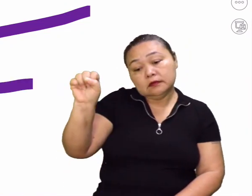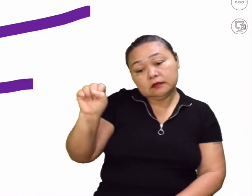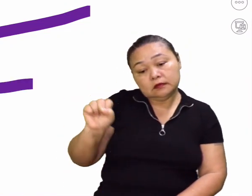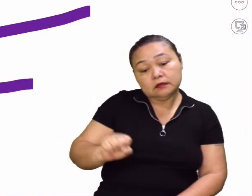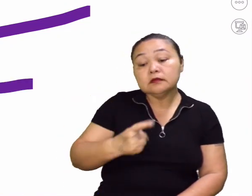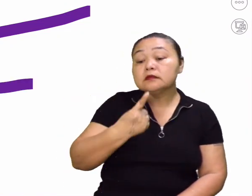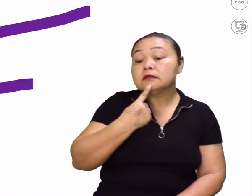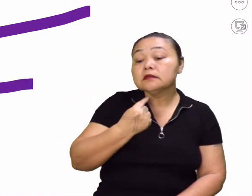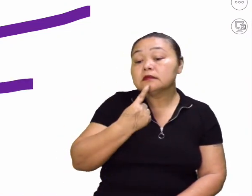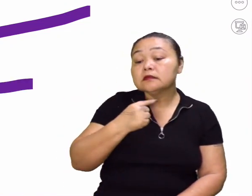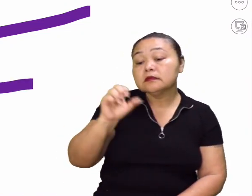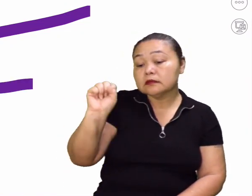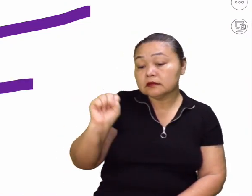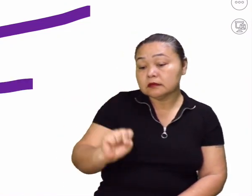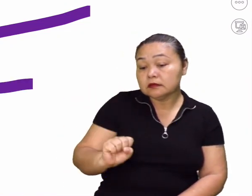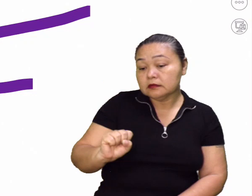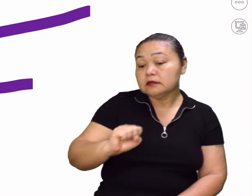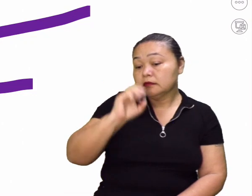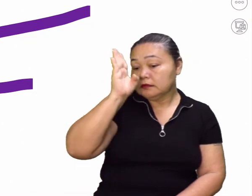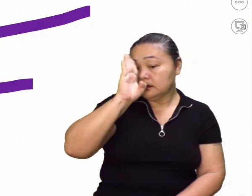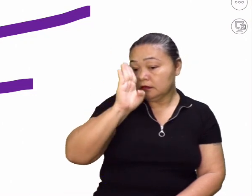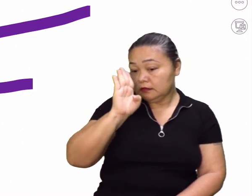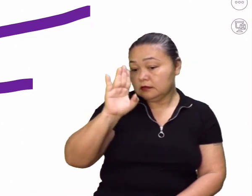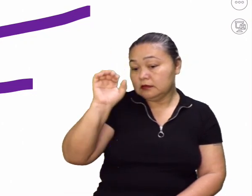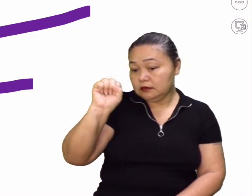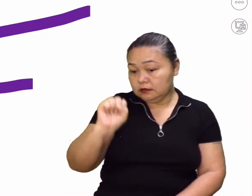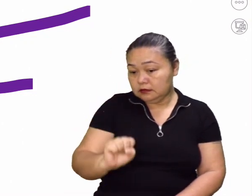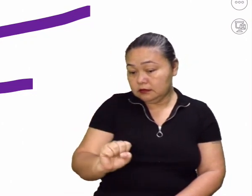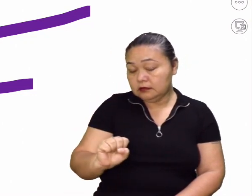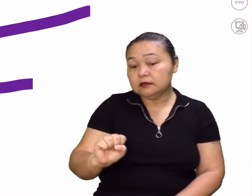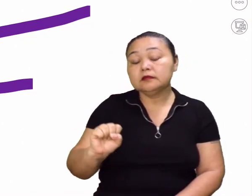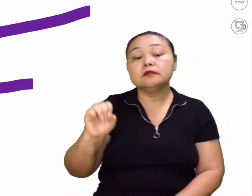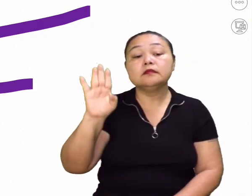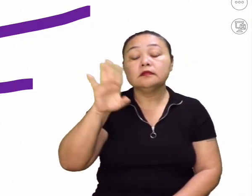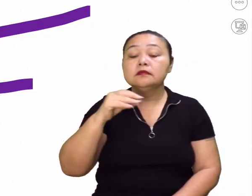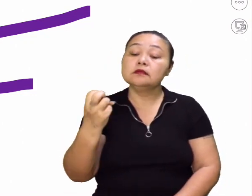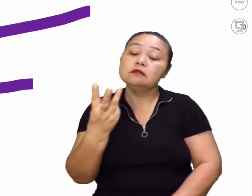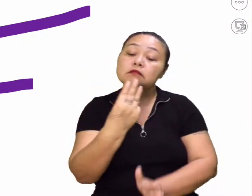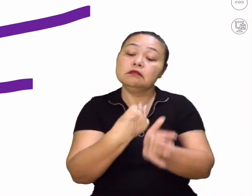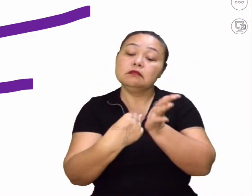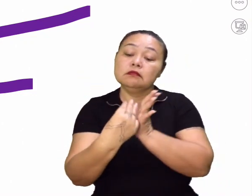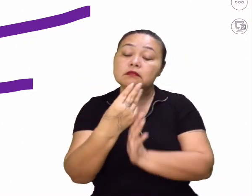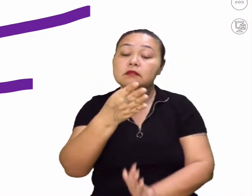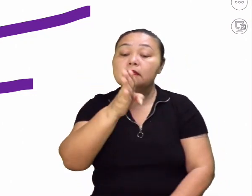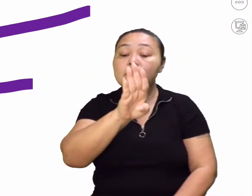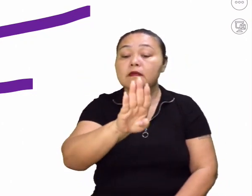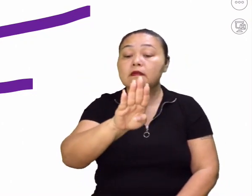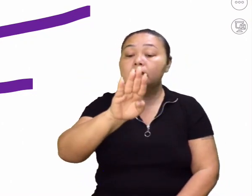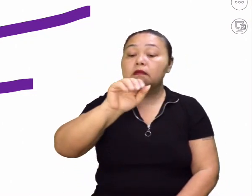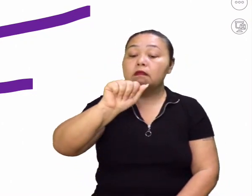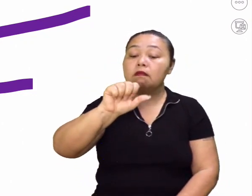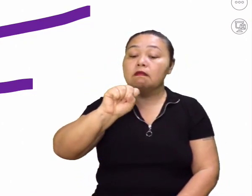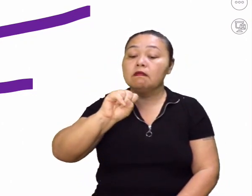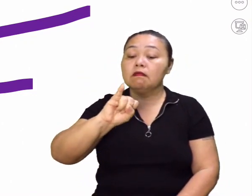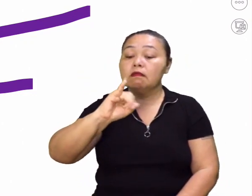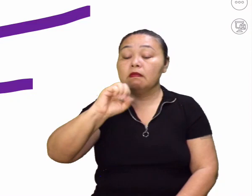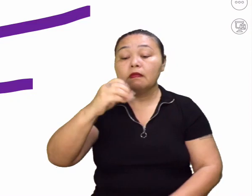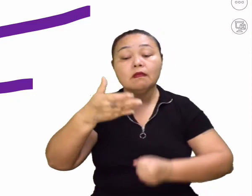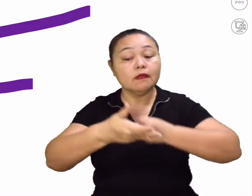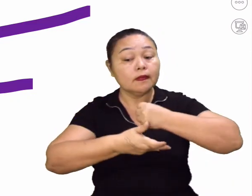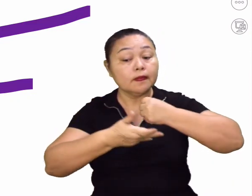em vermelho a região sul do Brasil. Então, olha só, é um mapa básico. Por que é um mapa básico? Porque a gente